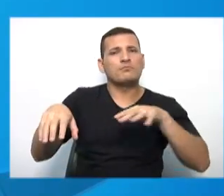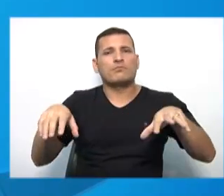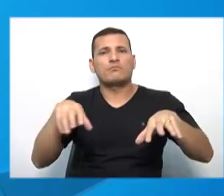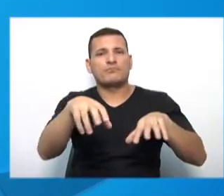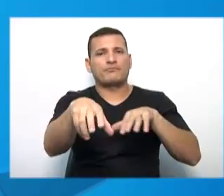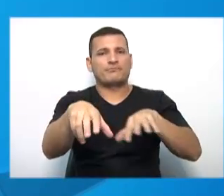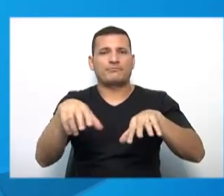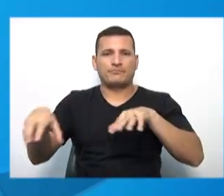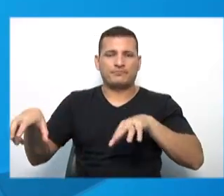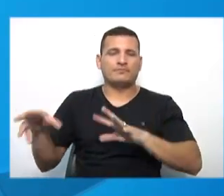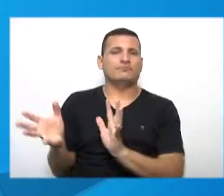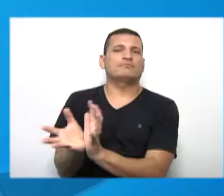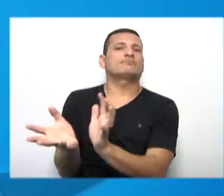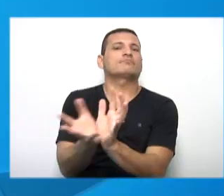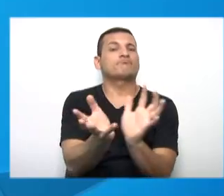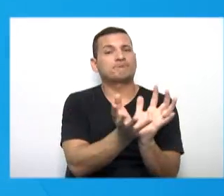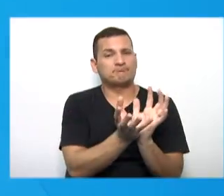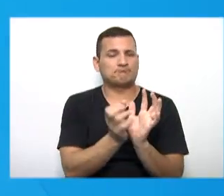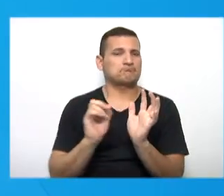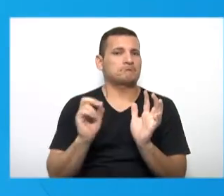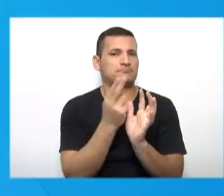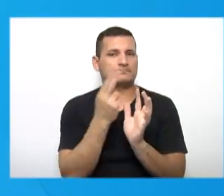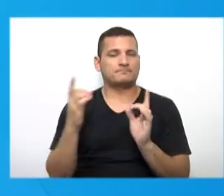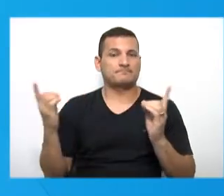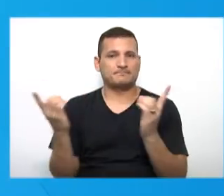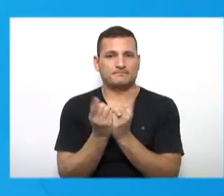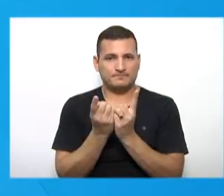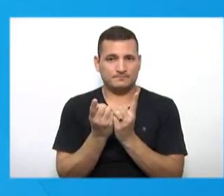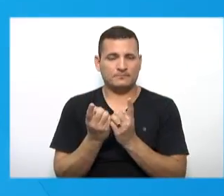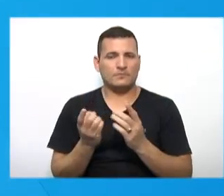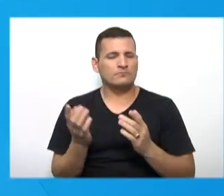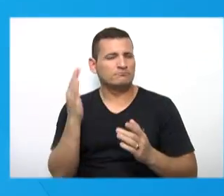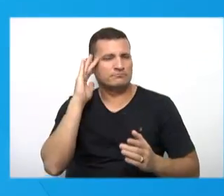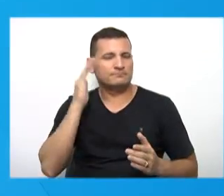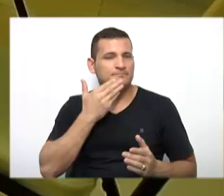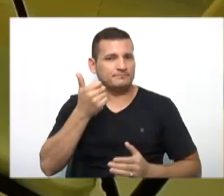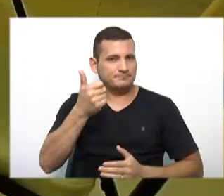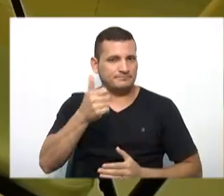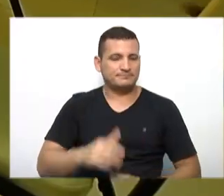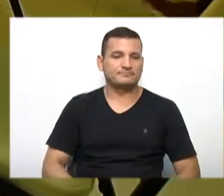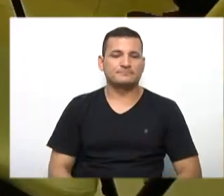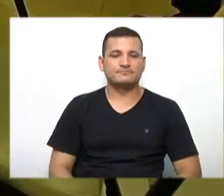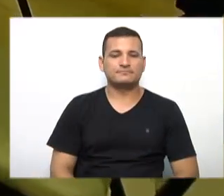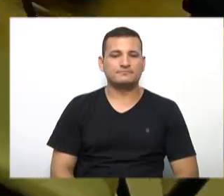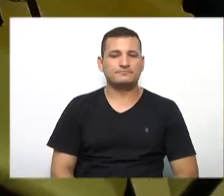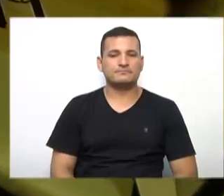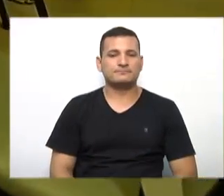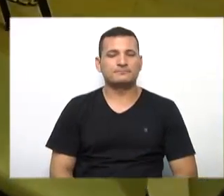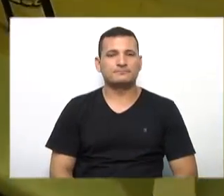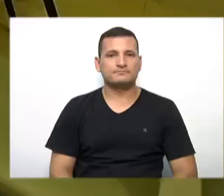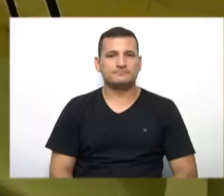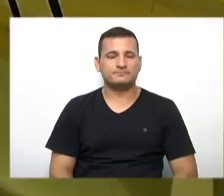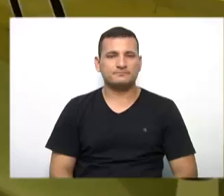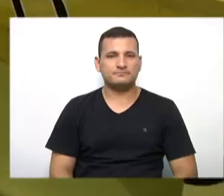mais pessoas ou departamentos. Vamos entender um pouco mais?